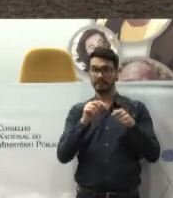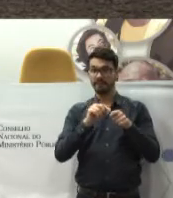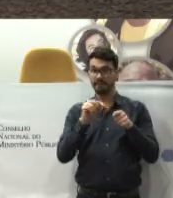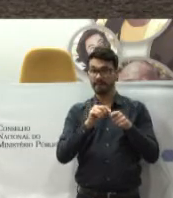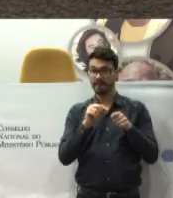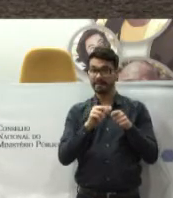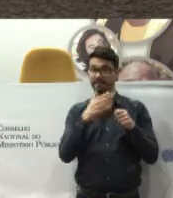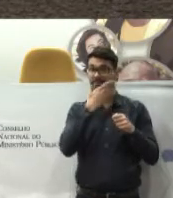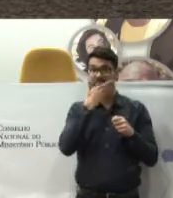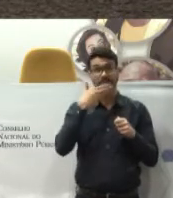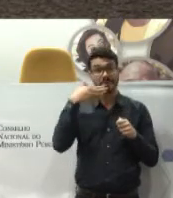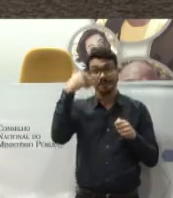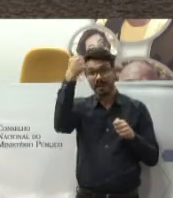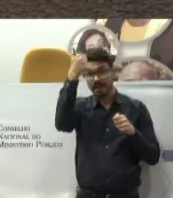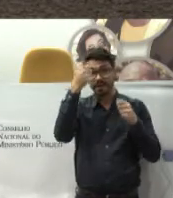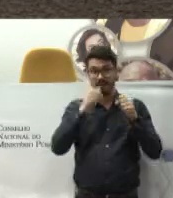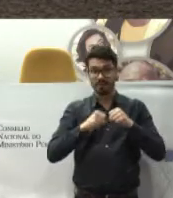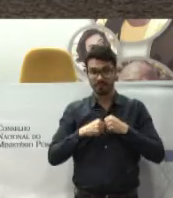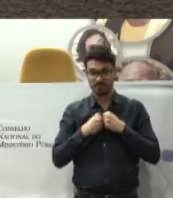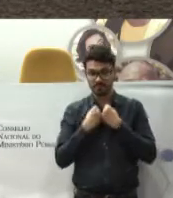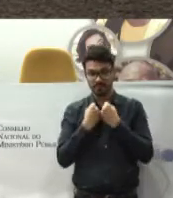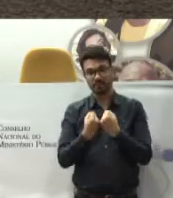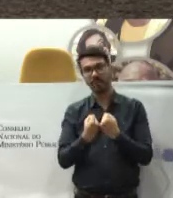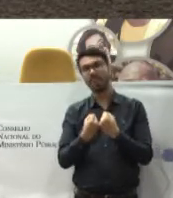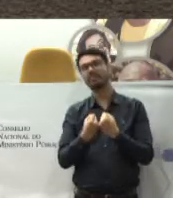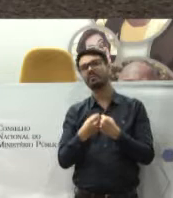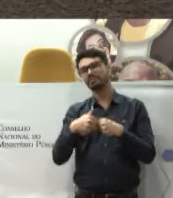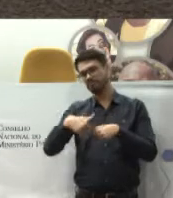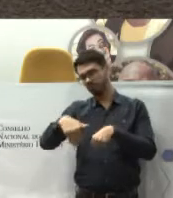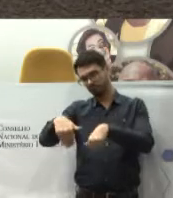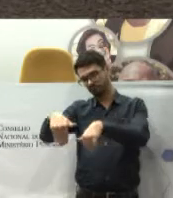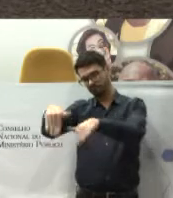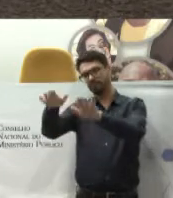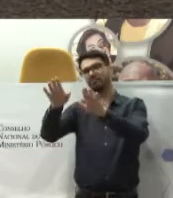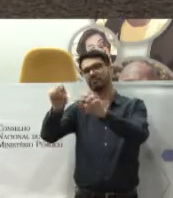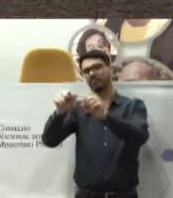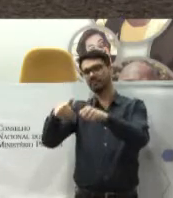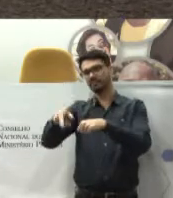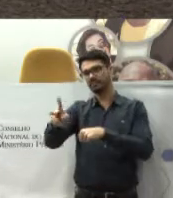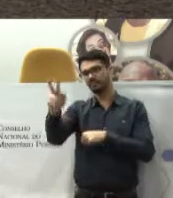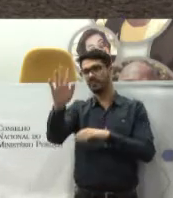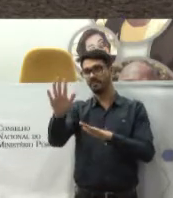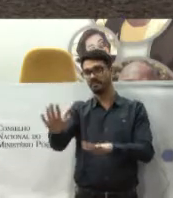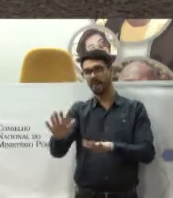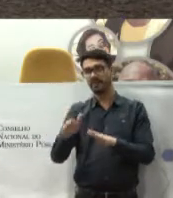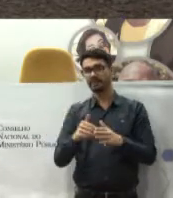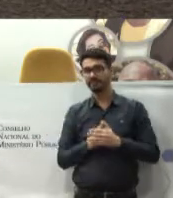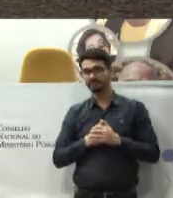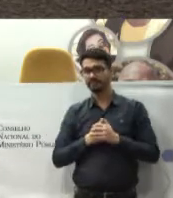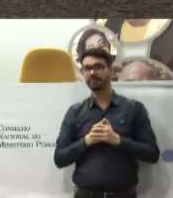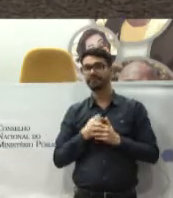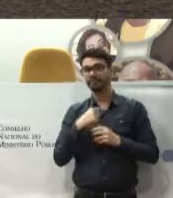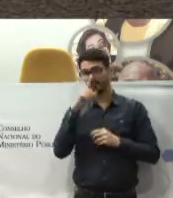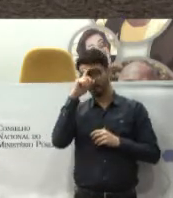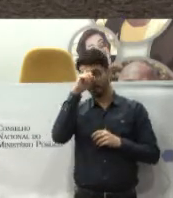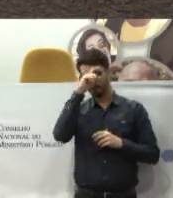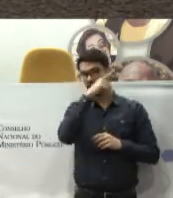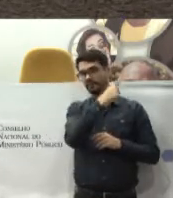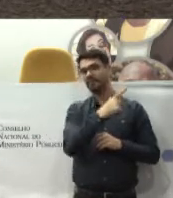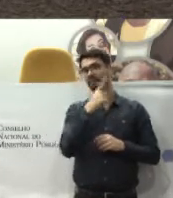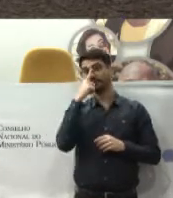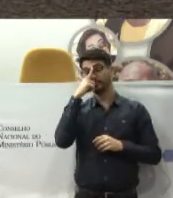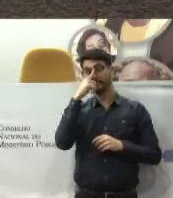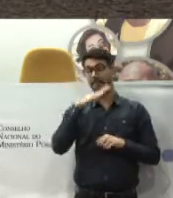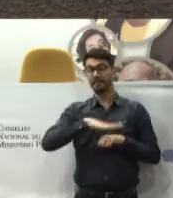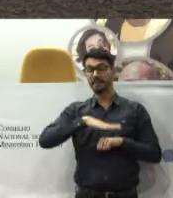fazendo os seus melhores esforços, então vou deixar ele caminhar sozinho. mas essa talvez seja a dificuldade